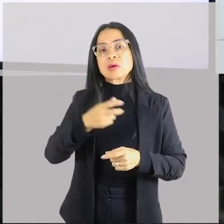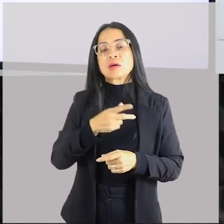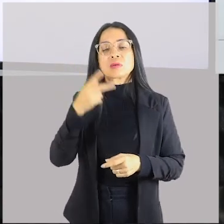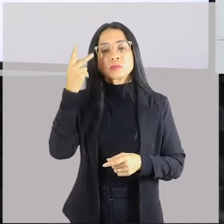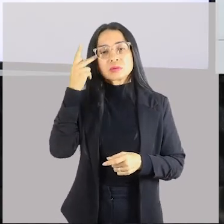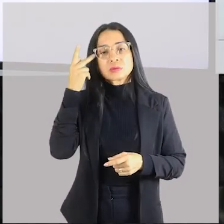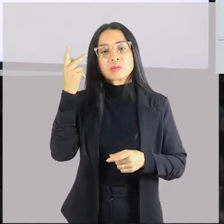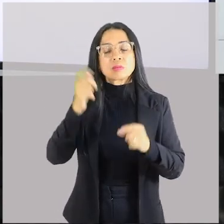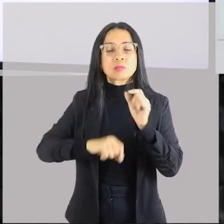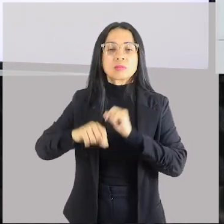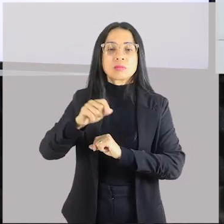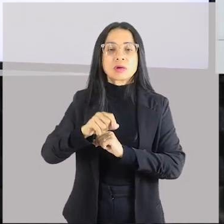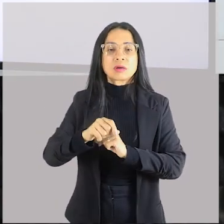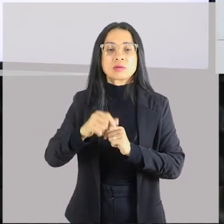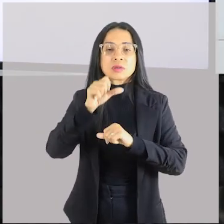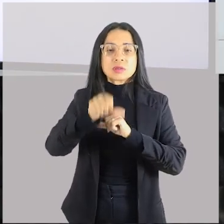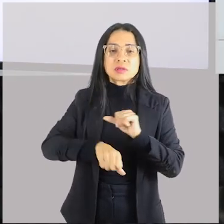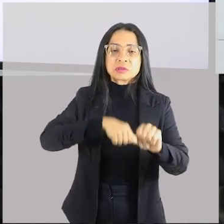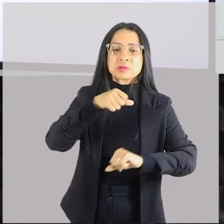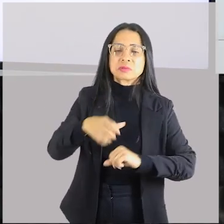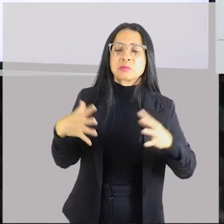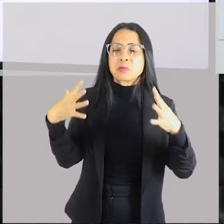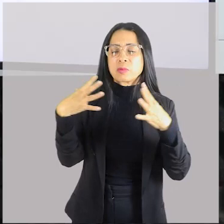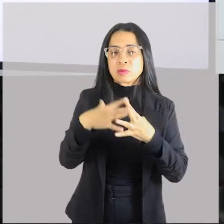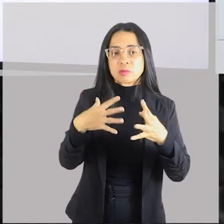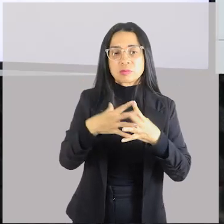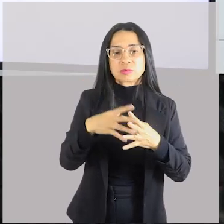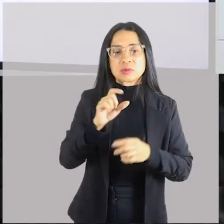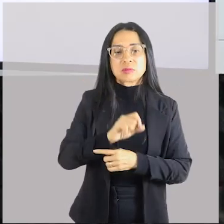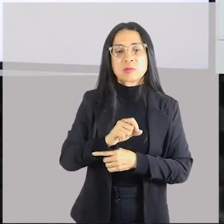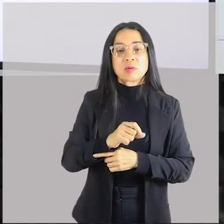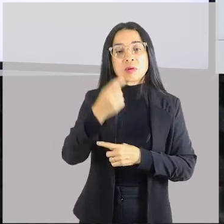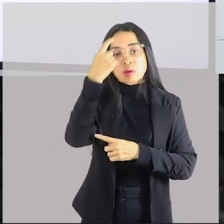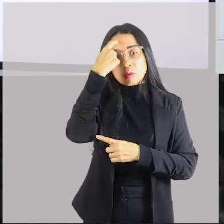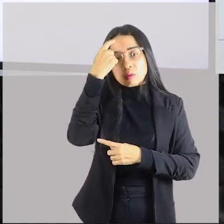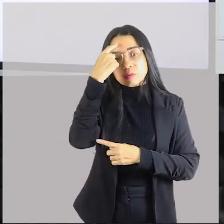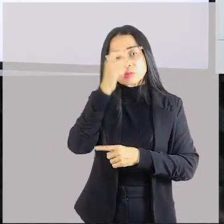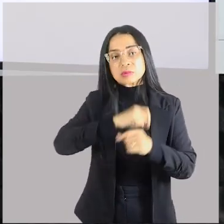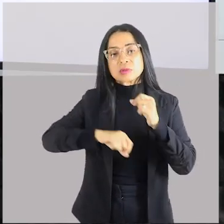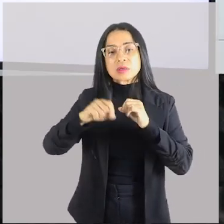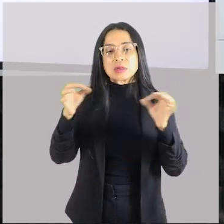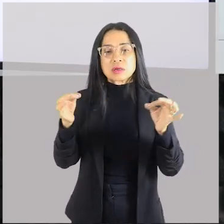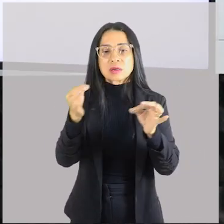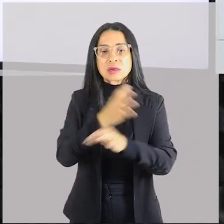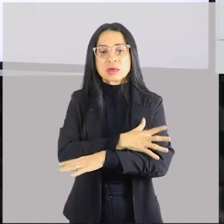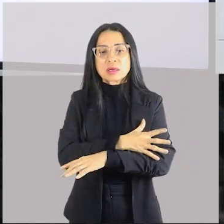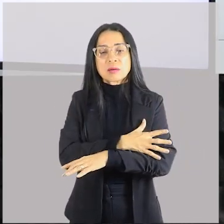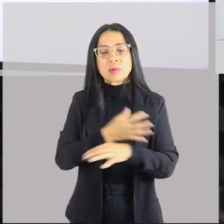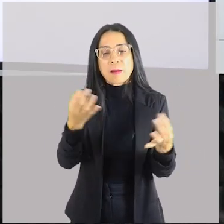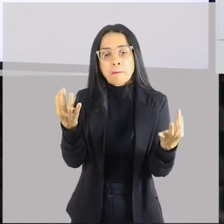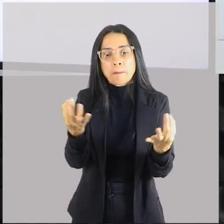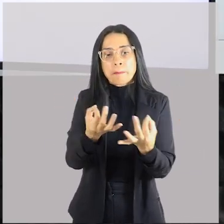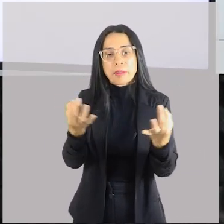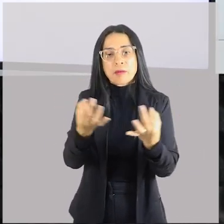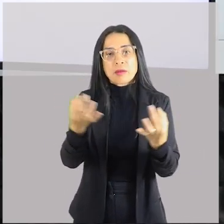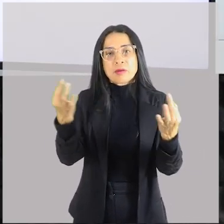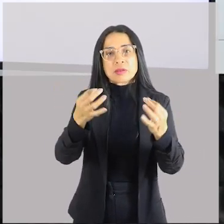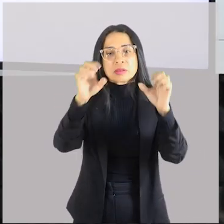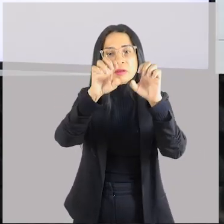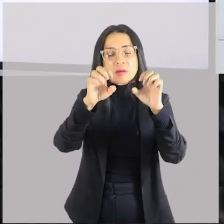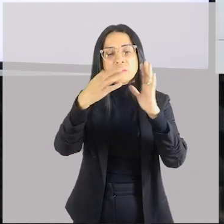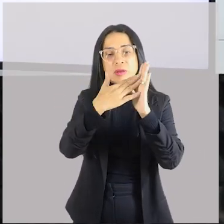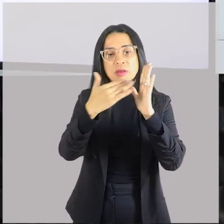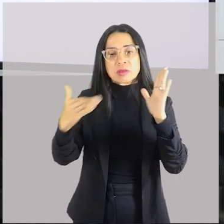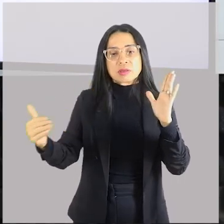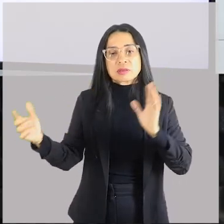confusão gigantesca A ideia era abolir a perfeição estética e considerada harmônica na época do século XIX da Academia